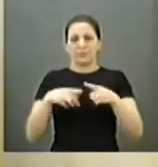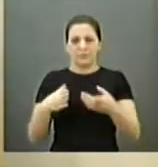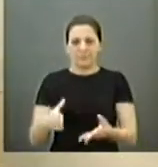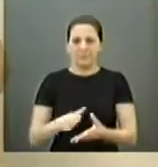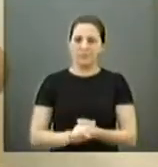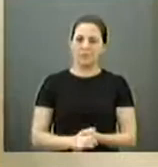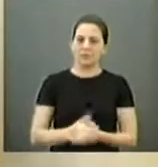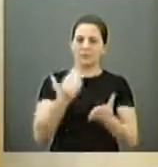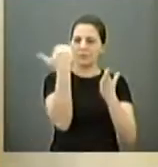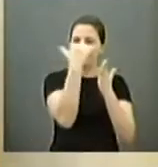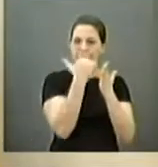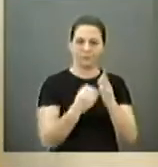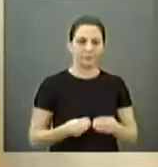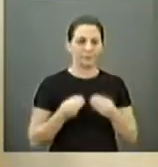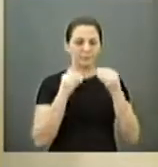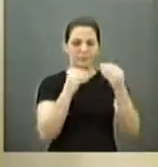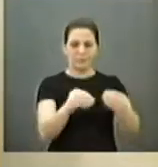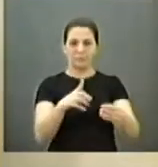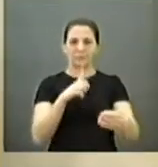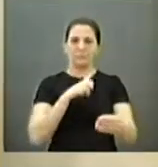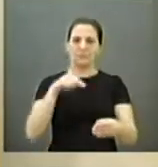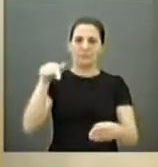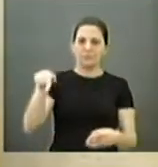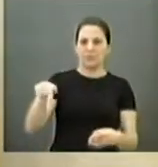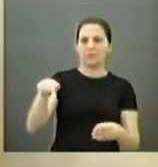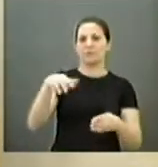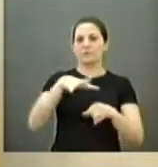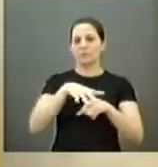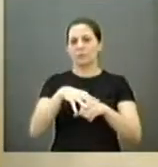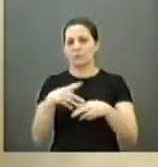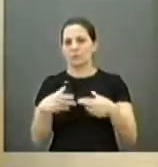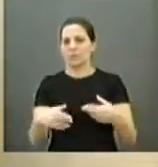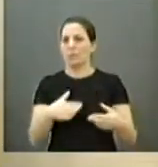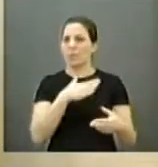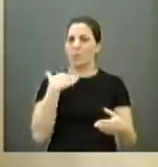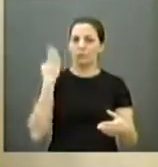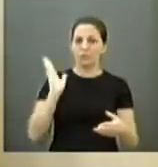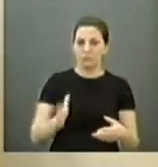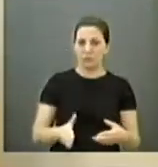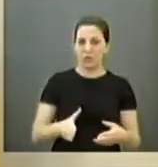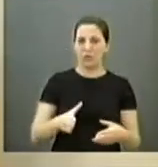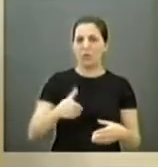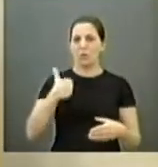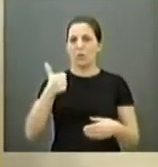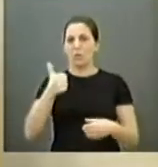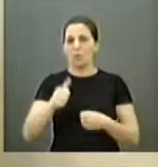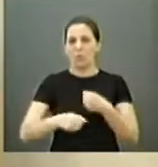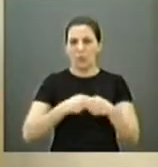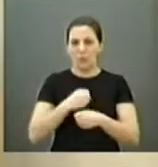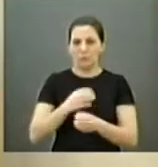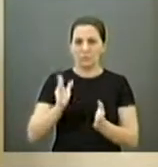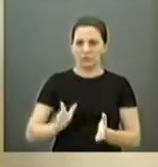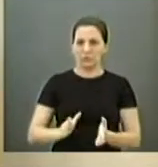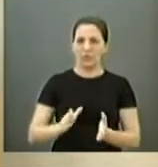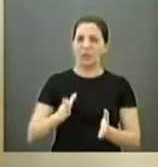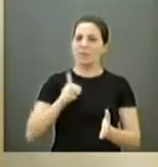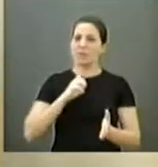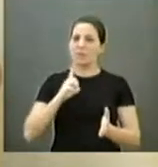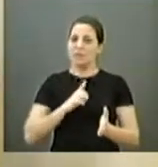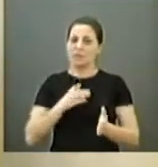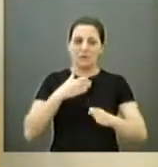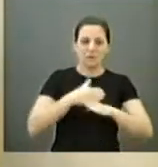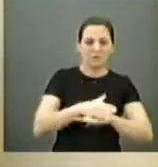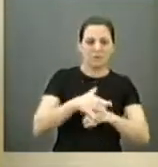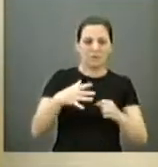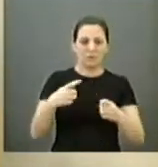que foi enviada, nós temos ali 7 pacientes que já faleceram, 5 há mais de um ano. Portanto, se houve a consulta médica, como é que